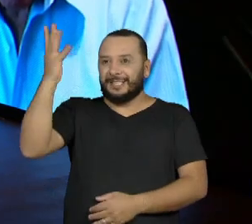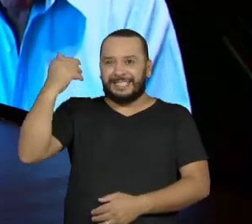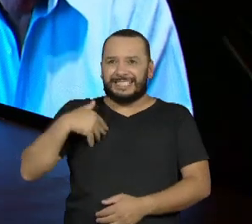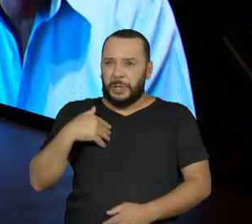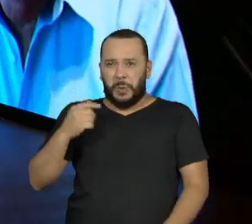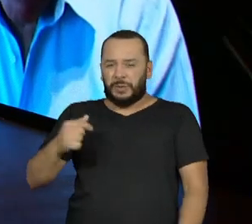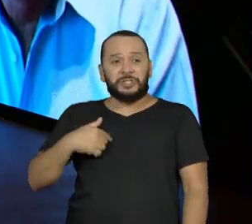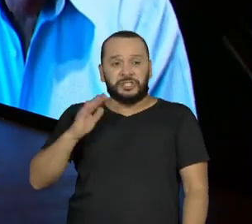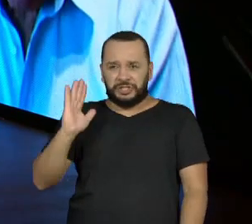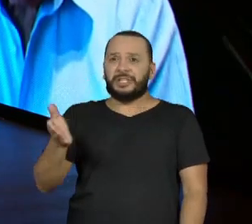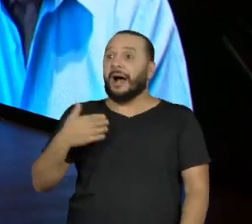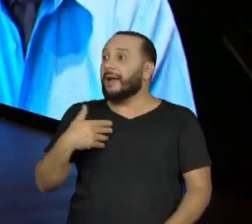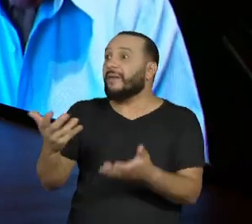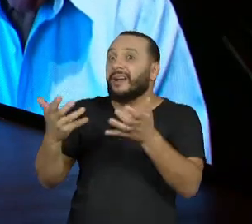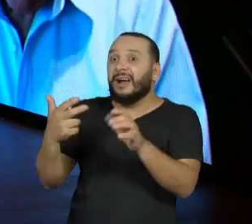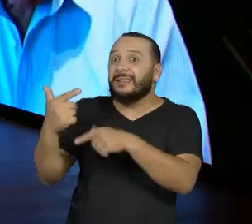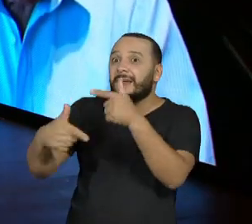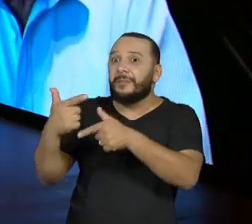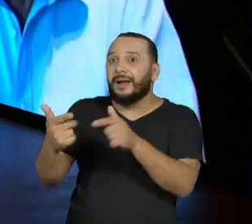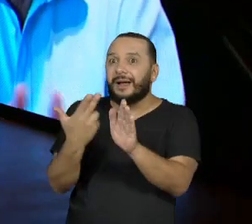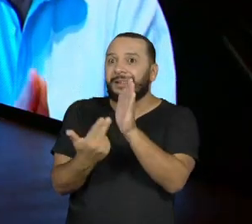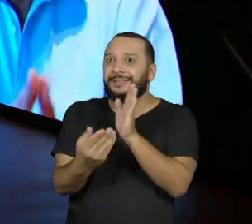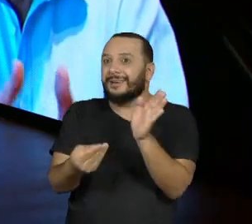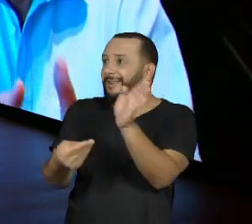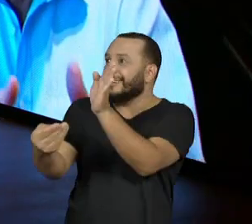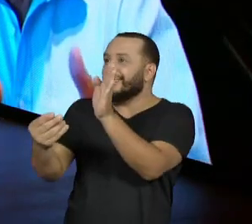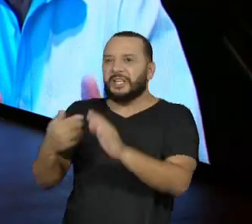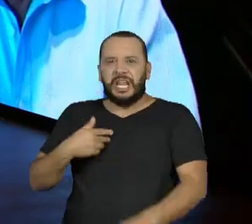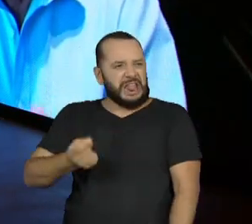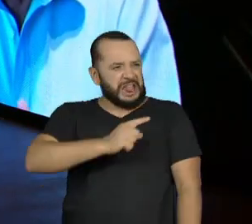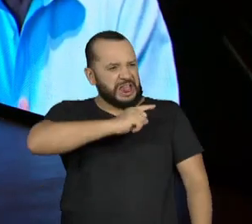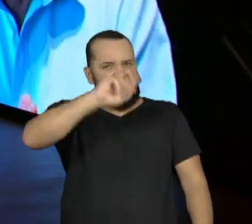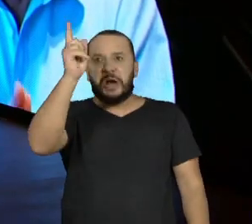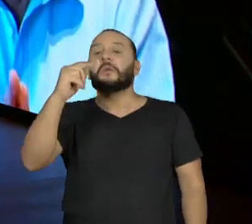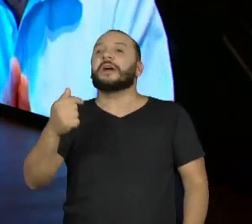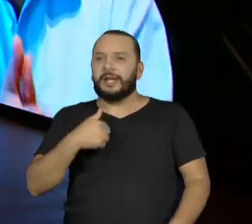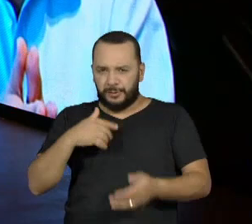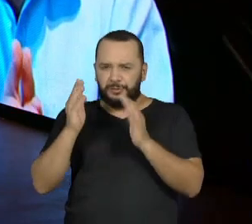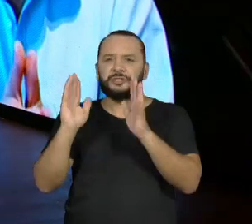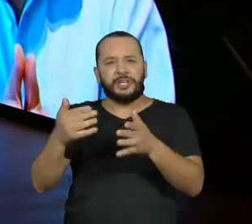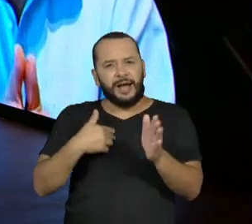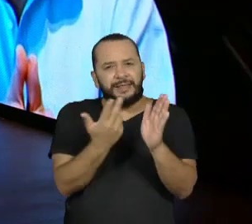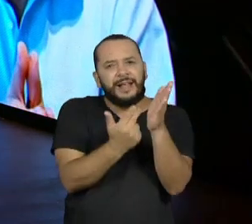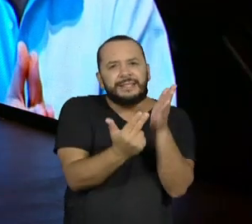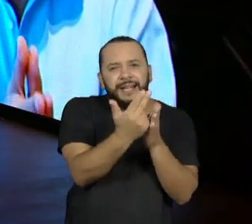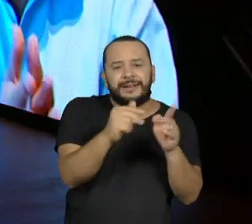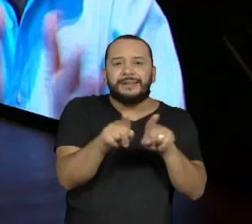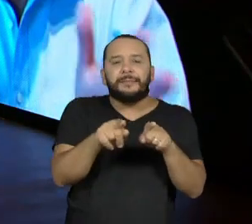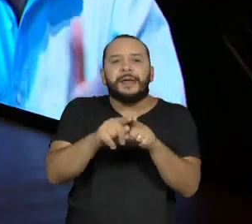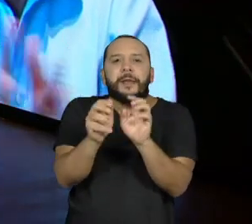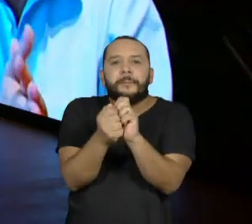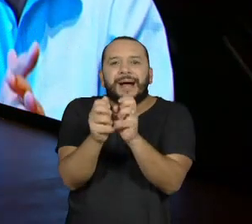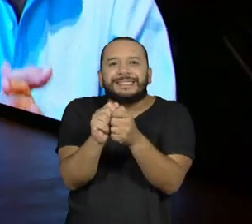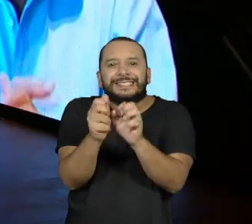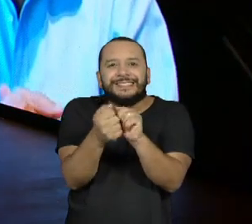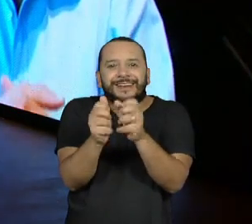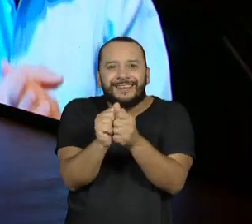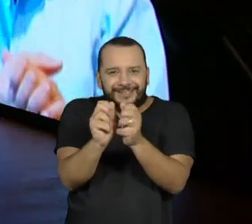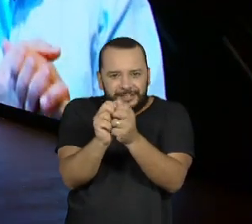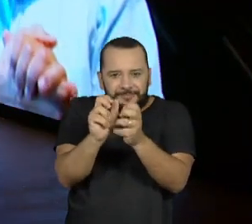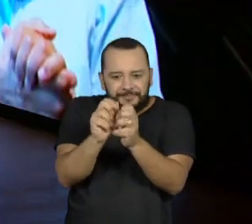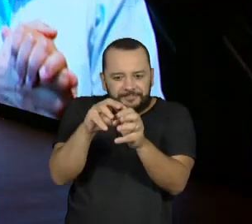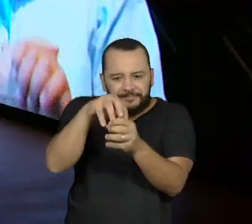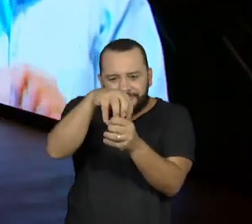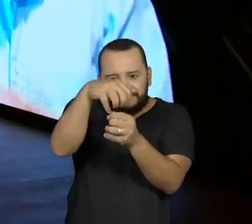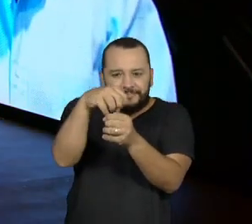dolorido. Eu fiz uns desenhozinhos, fiz uma pastinha com desenhos e tudo mais para mostrar, e fui no prédio da Folha de São Paulo,